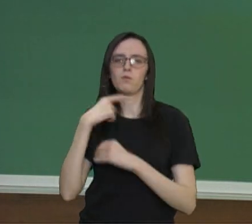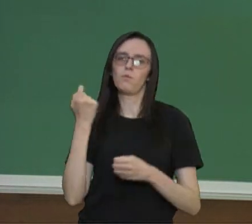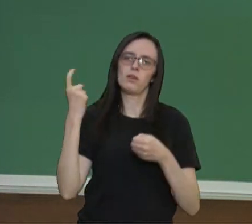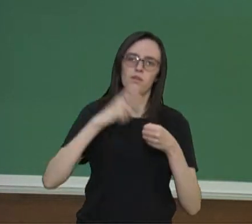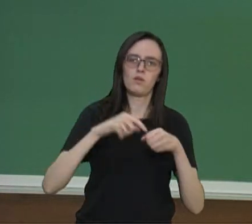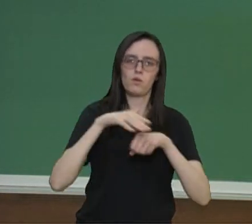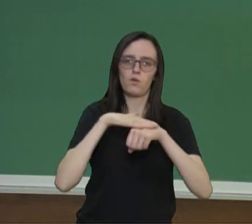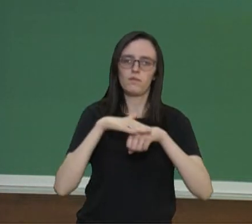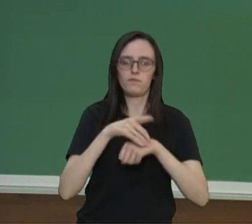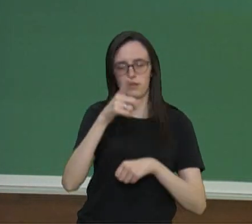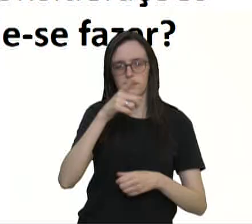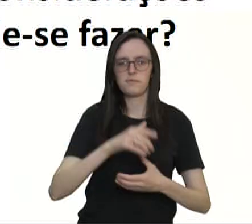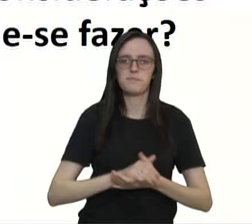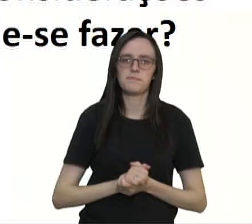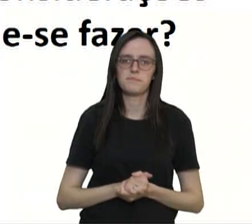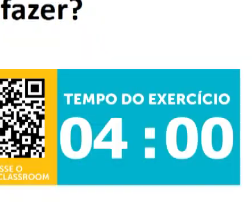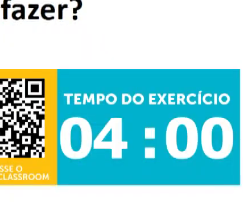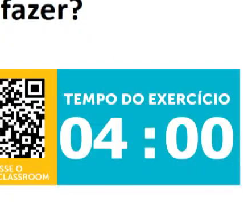volta a conversar. Vai lá!